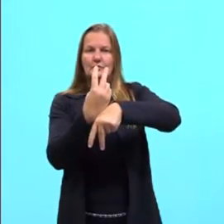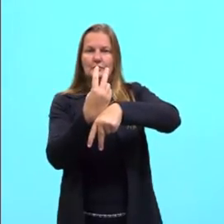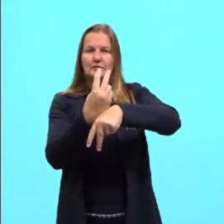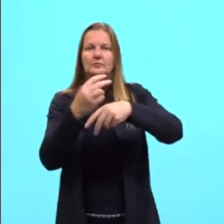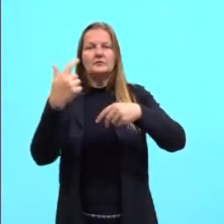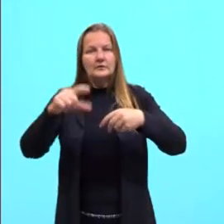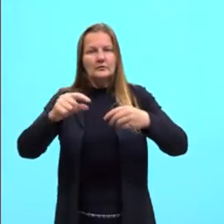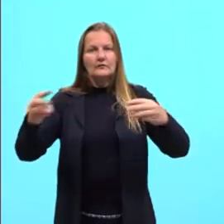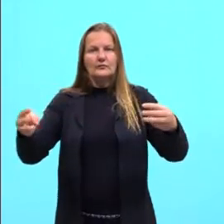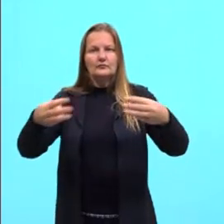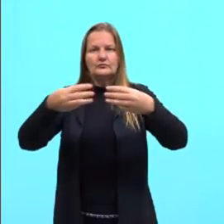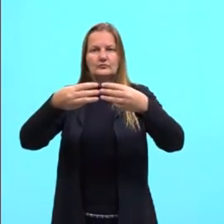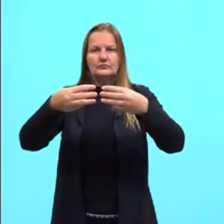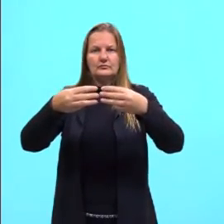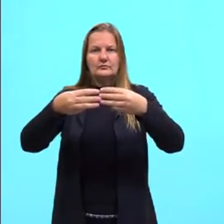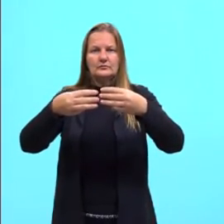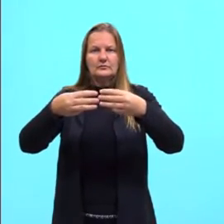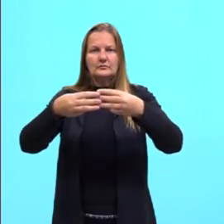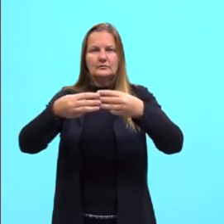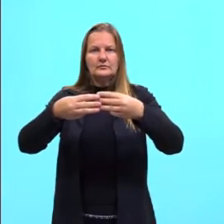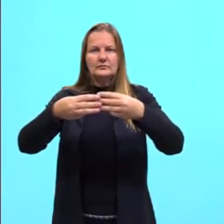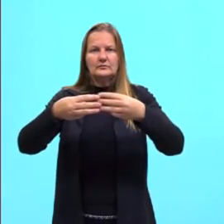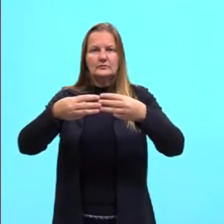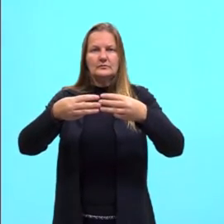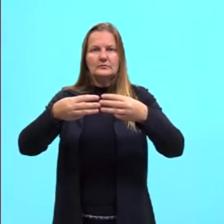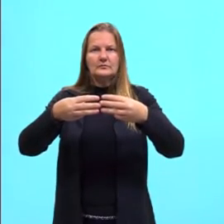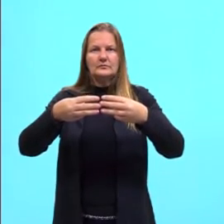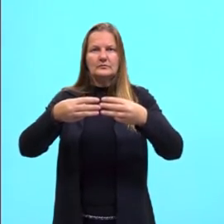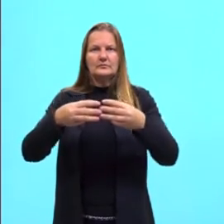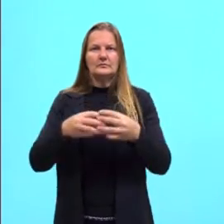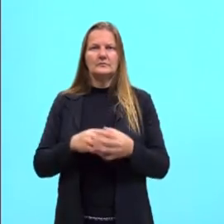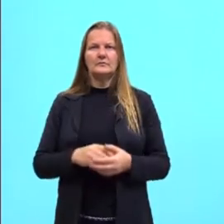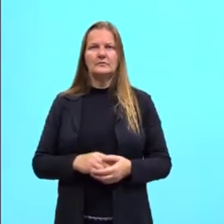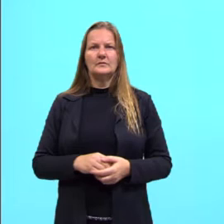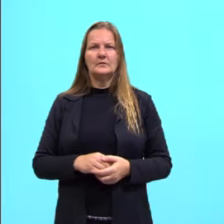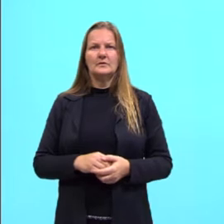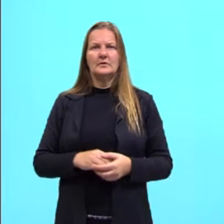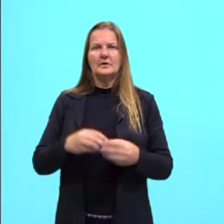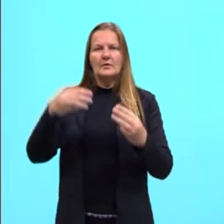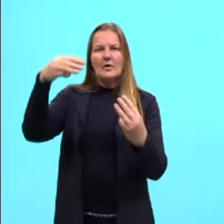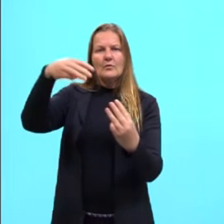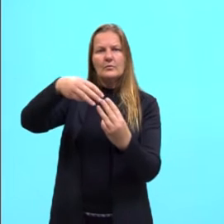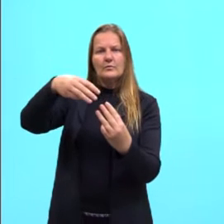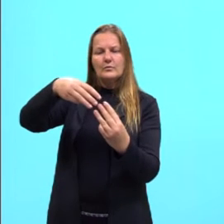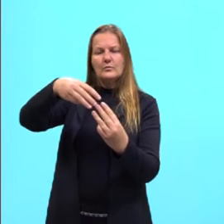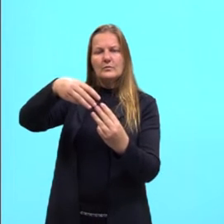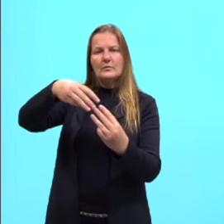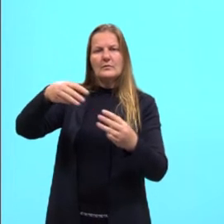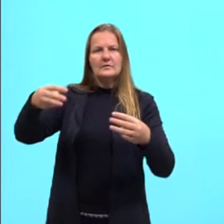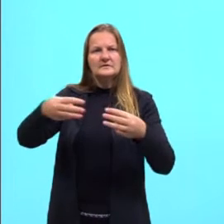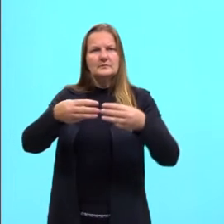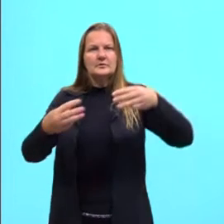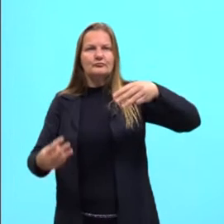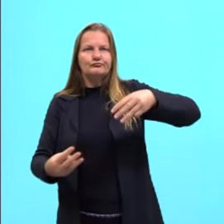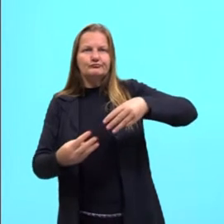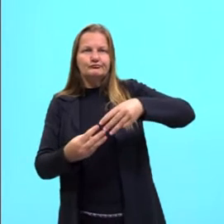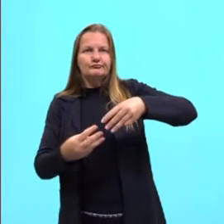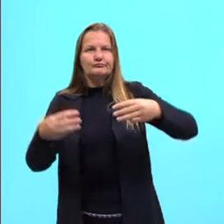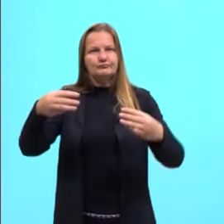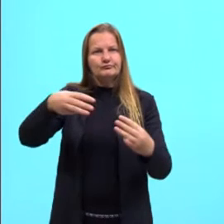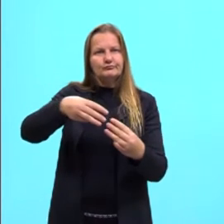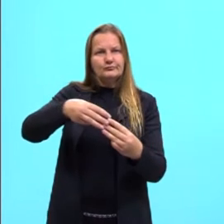novamente alinham-se na placa metafásica então vamo se alinhar o na metade da célula